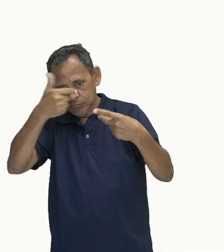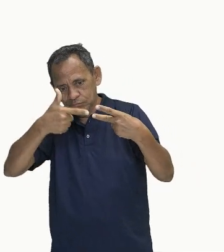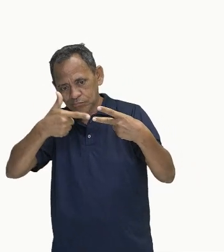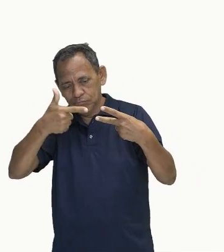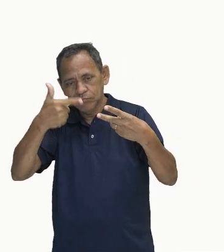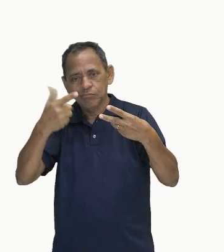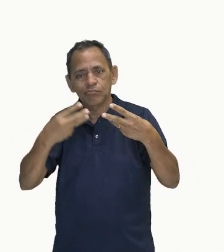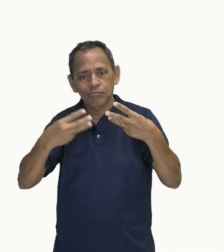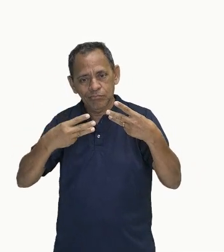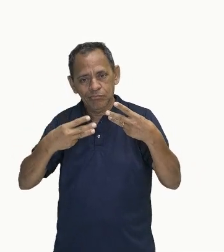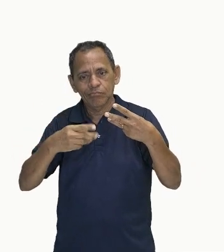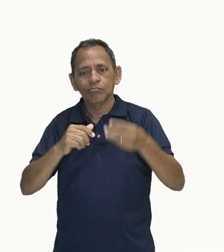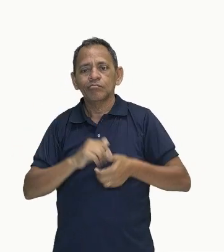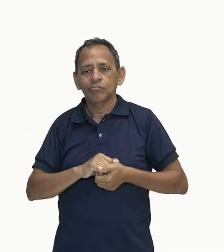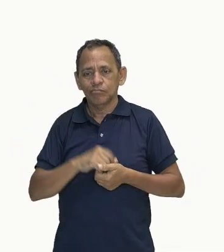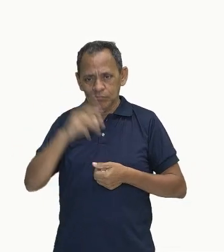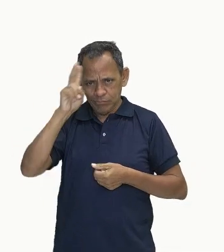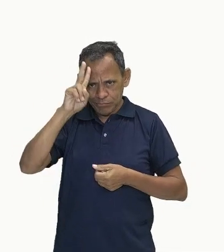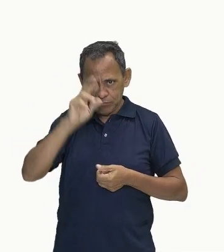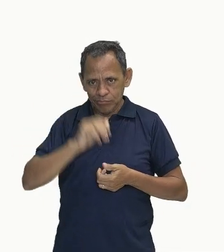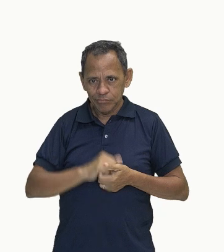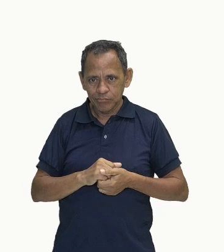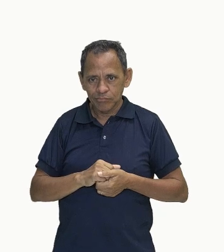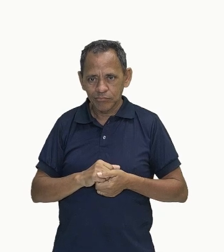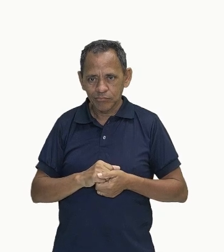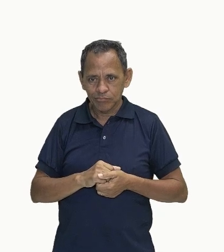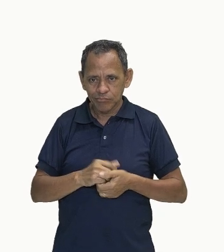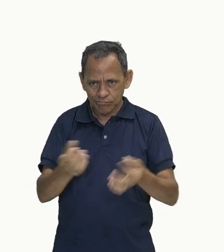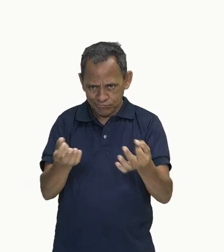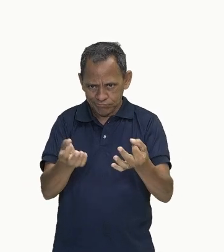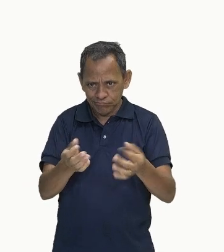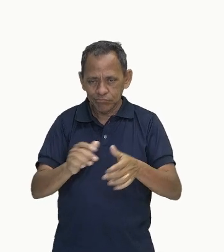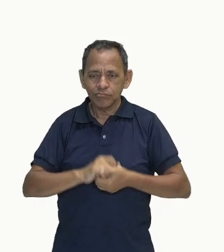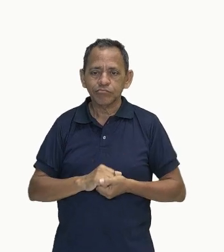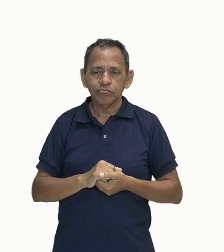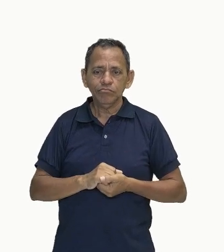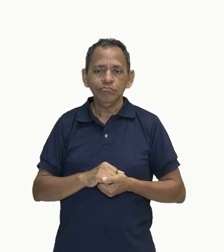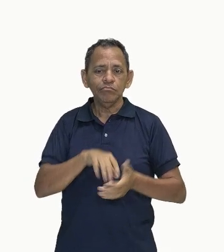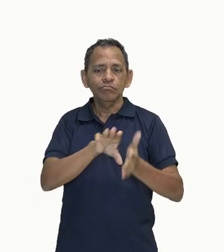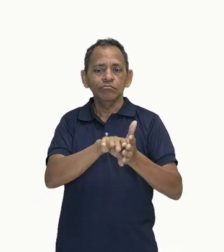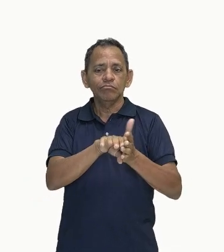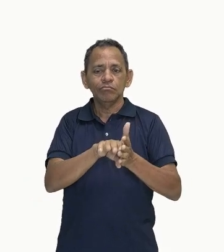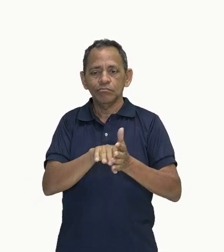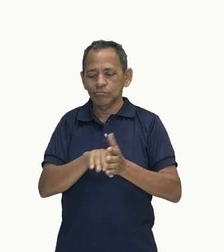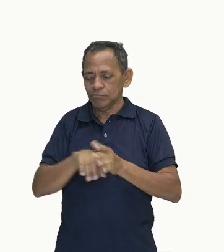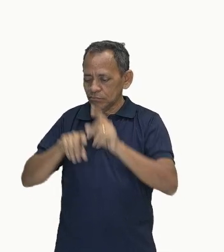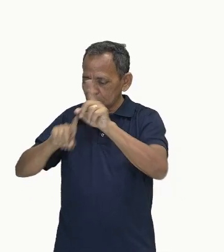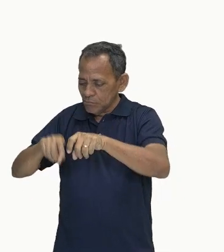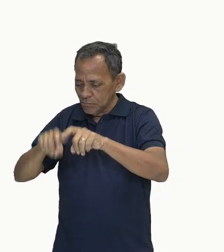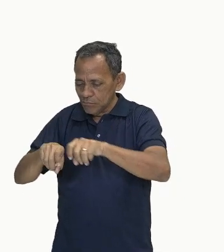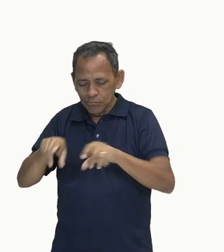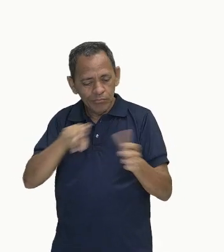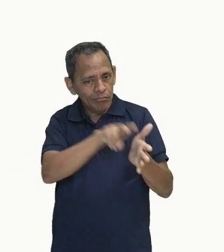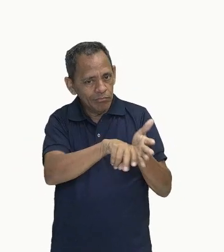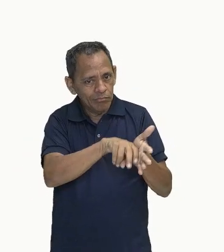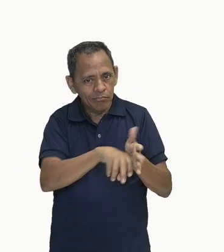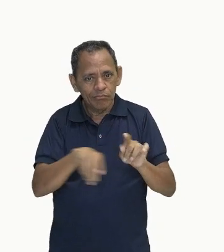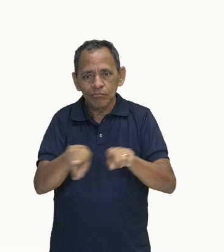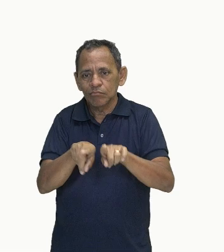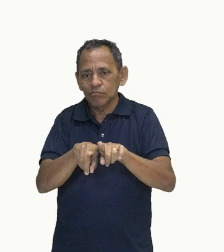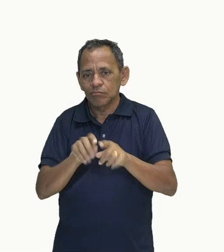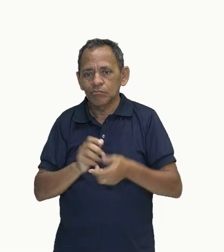secundário e setor terciário, certo? Então, o conceito de agricultura e o conceito aí de pecuária para